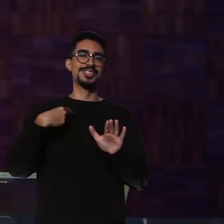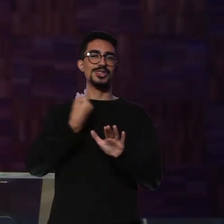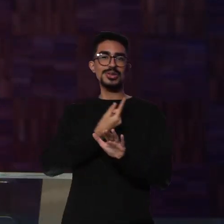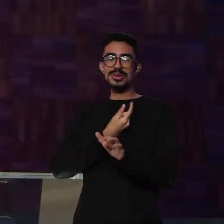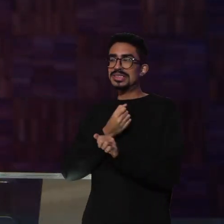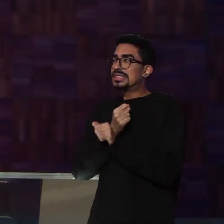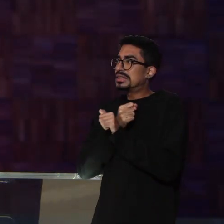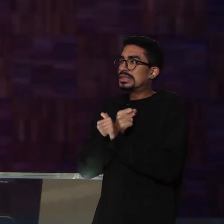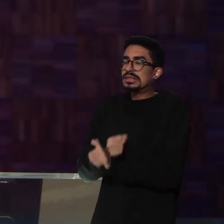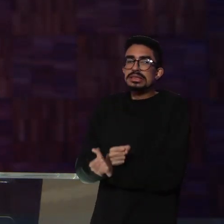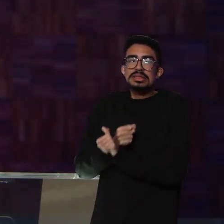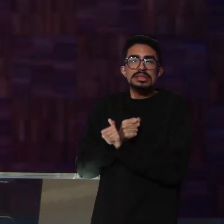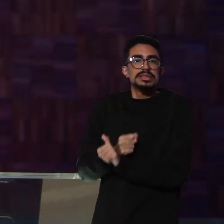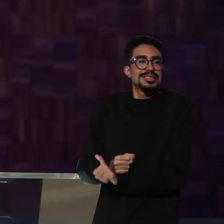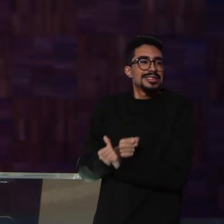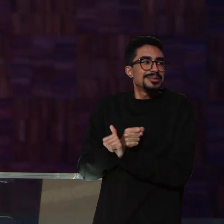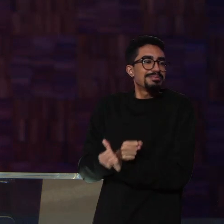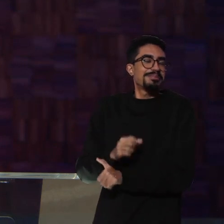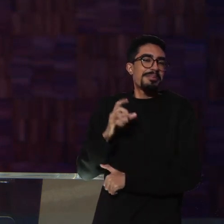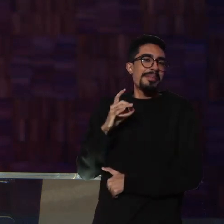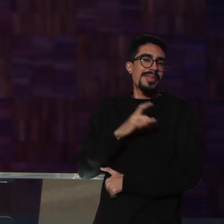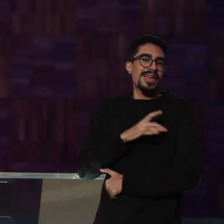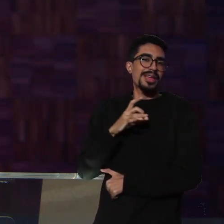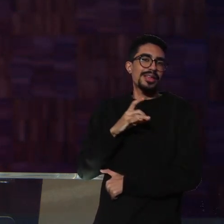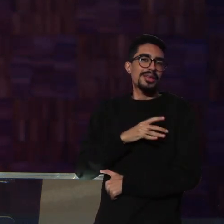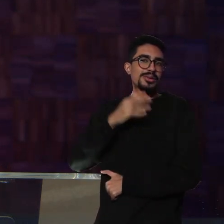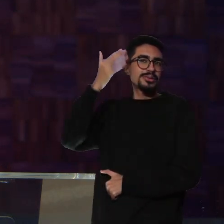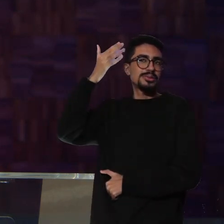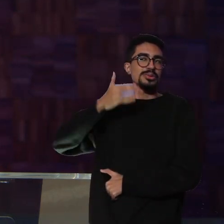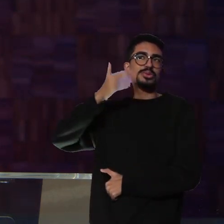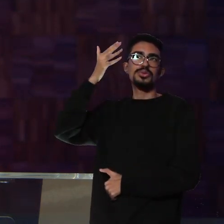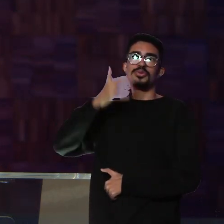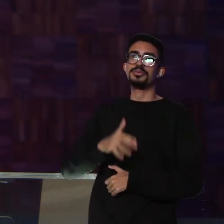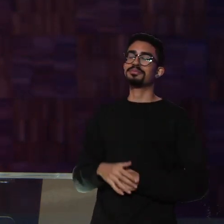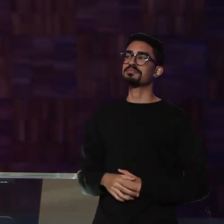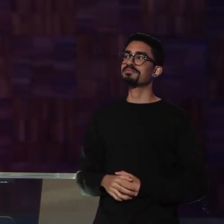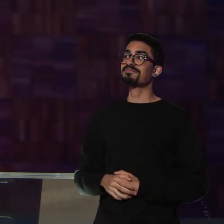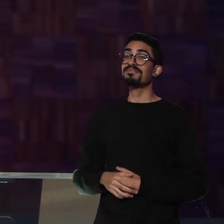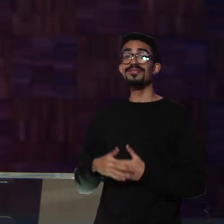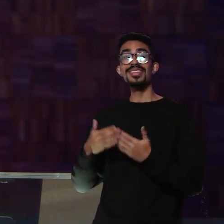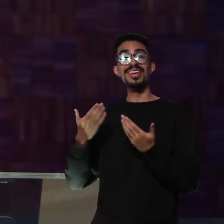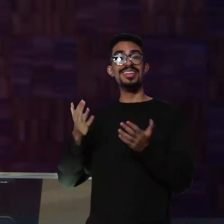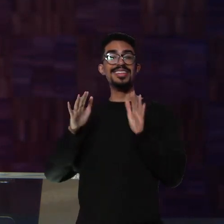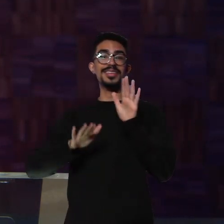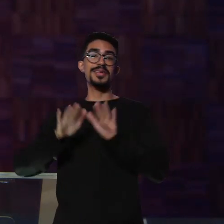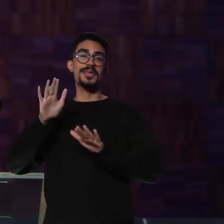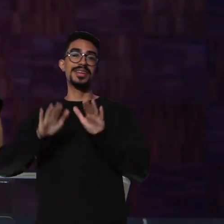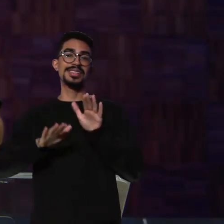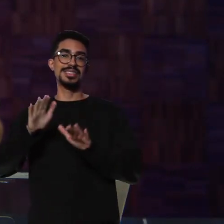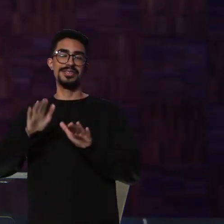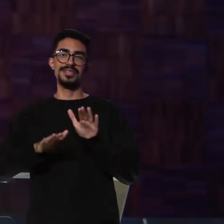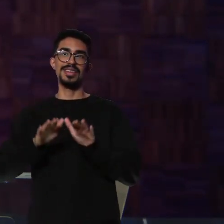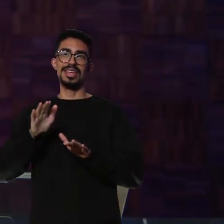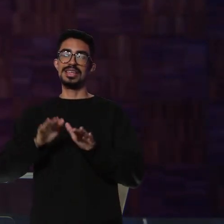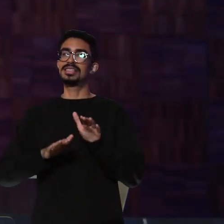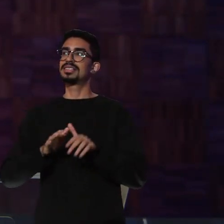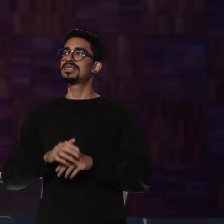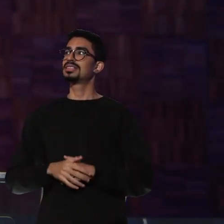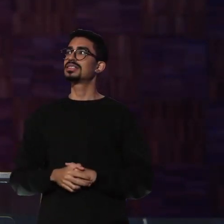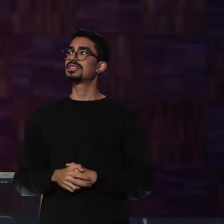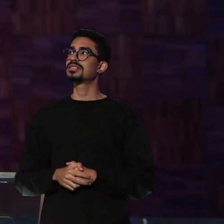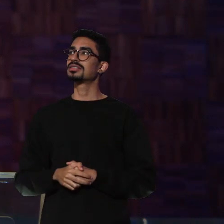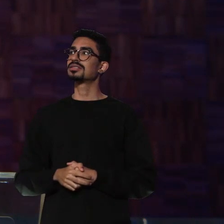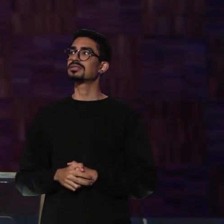torna um cárcere, uma prisão. Mas é interessante porque as grades que olhamos, às vezes, dependendo da zona de